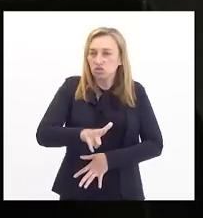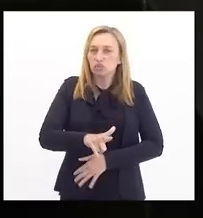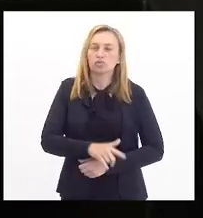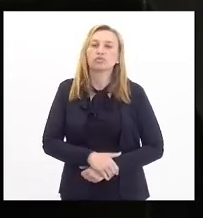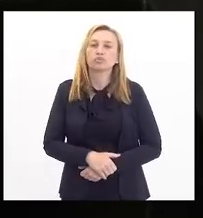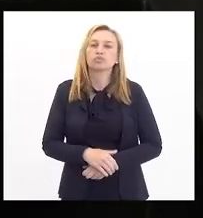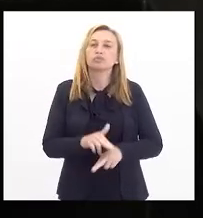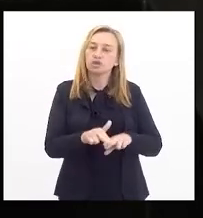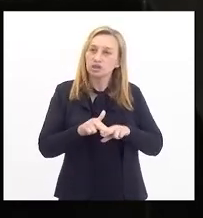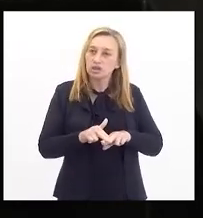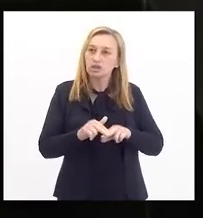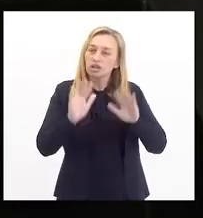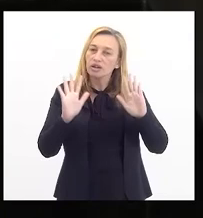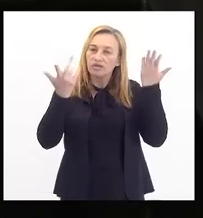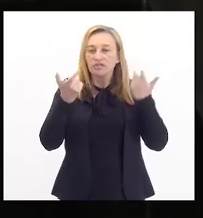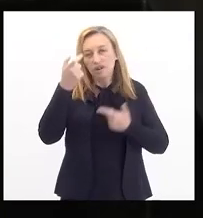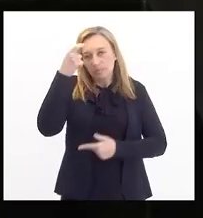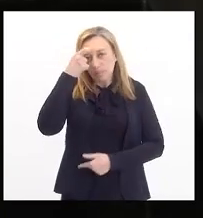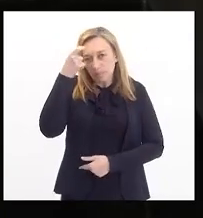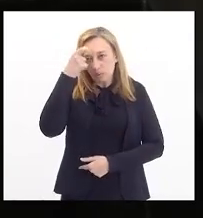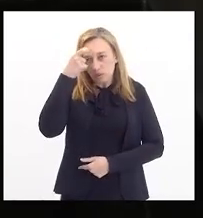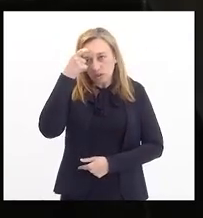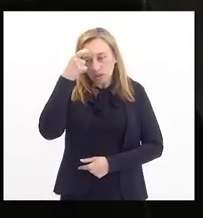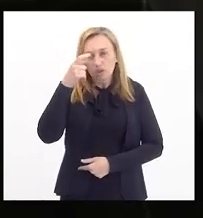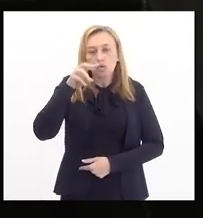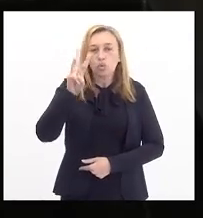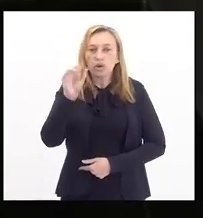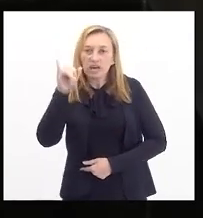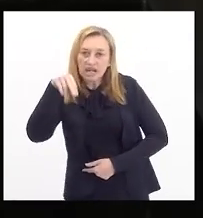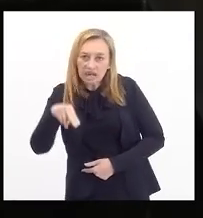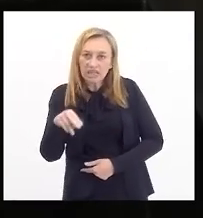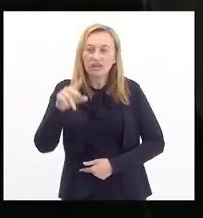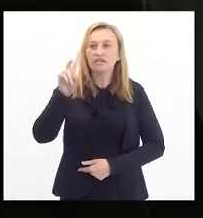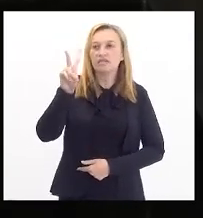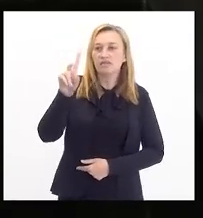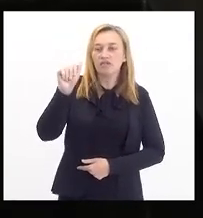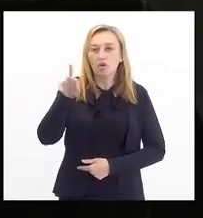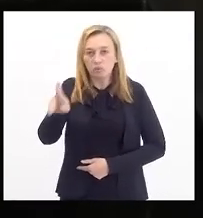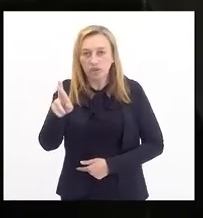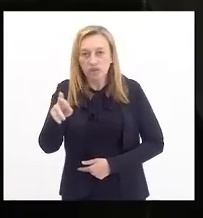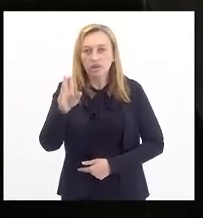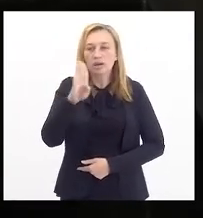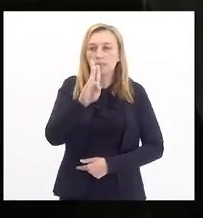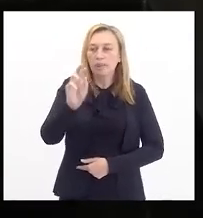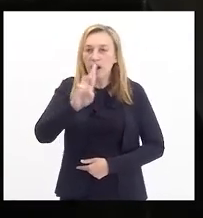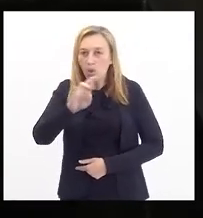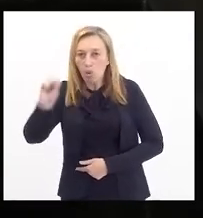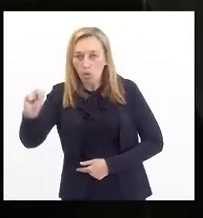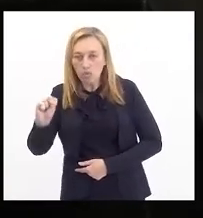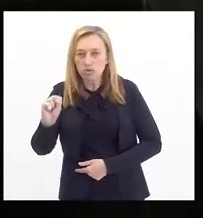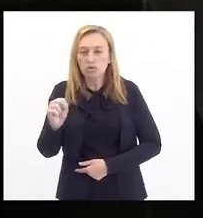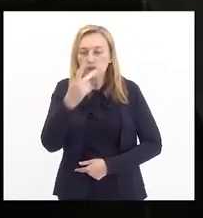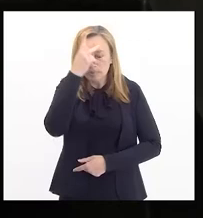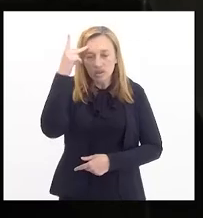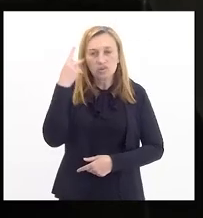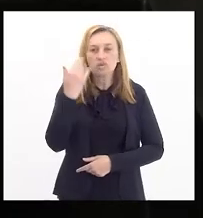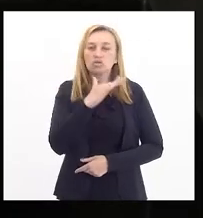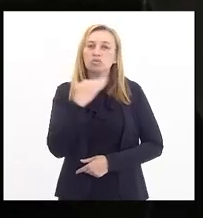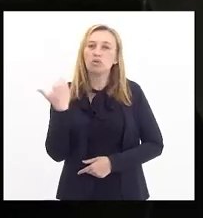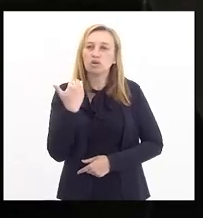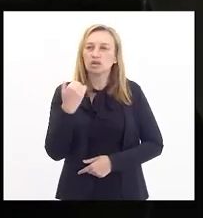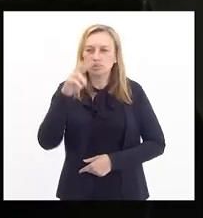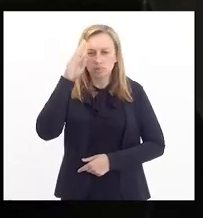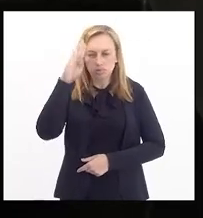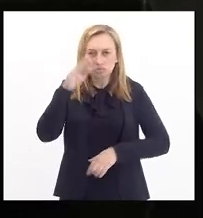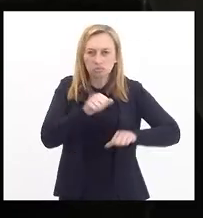repetir. Portanto, viva a memória de William, de Valmir, de Barroso, operários assassinados pelo Exército Brasileiro